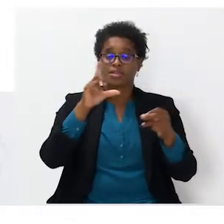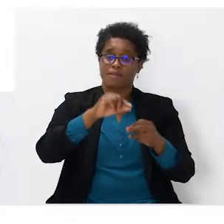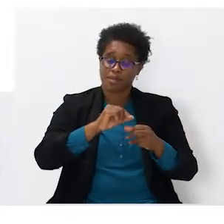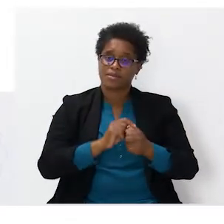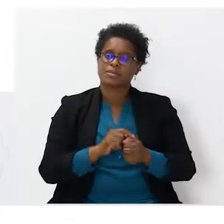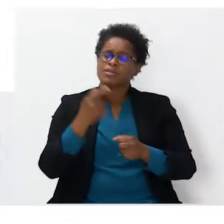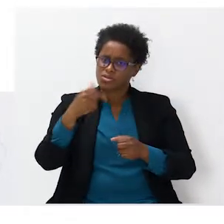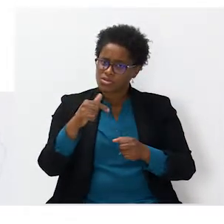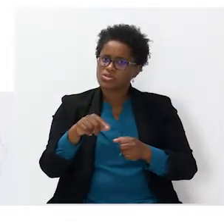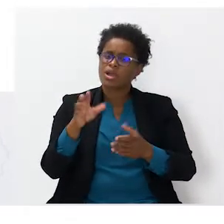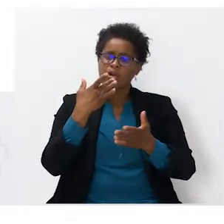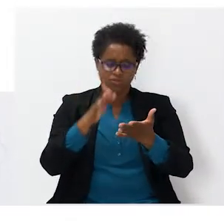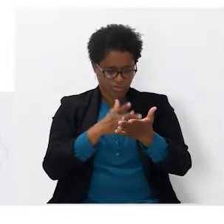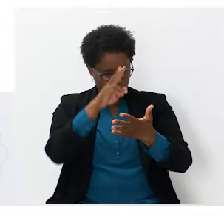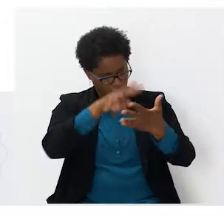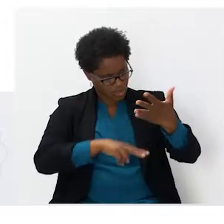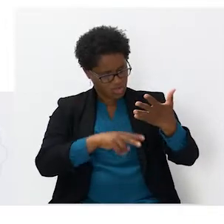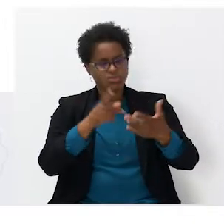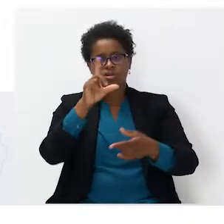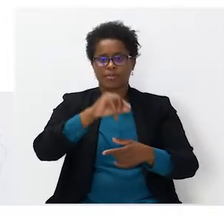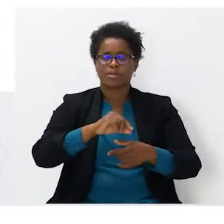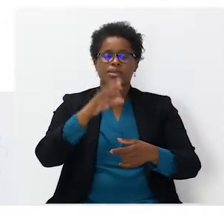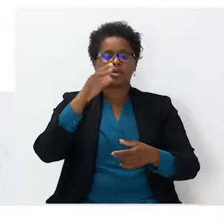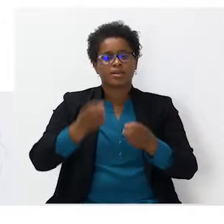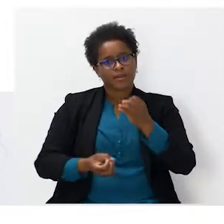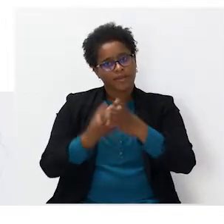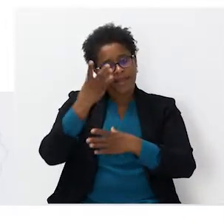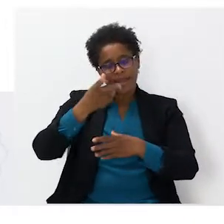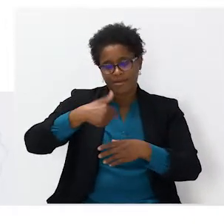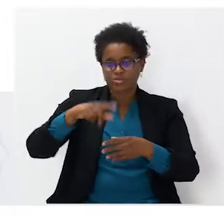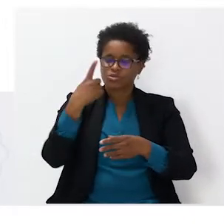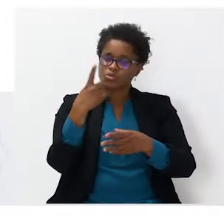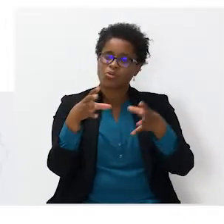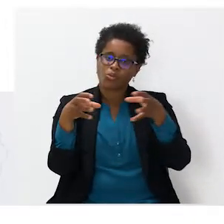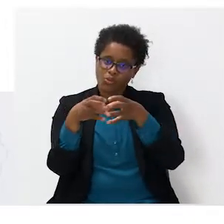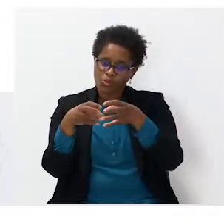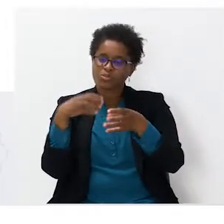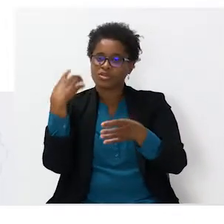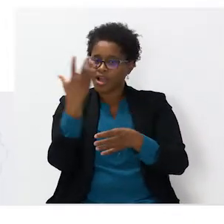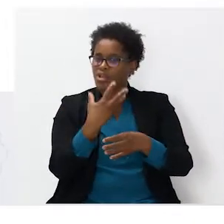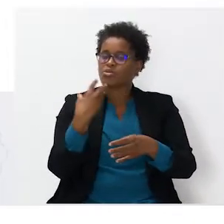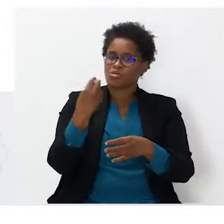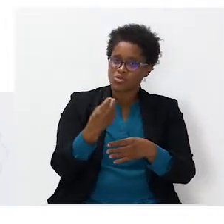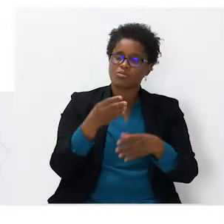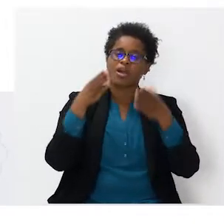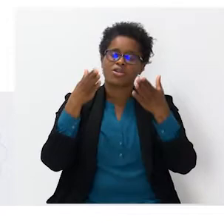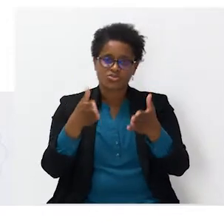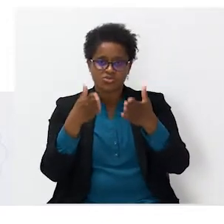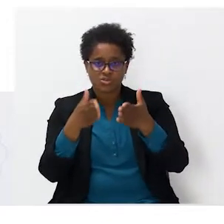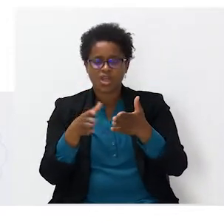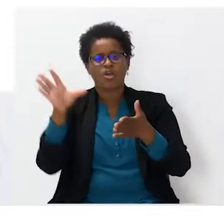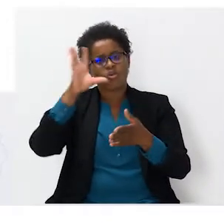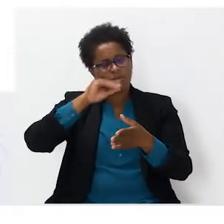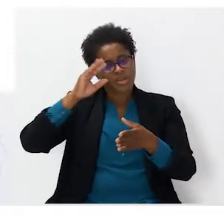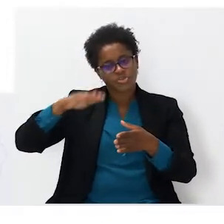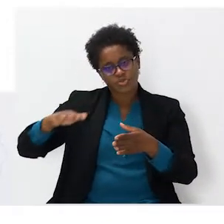também encontra-se no nosso texto. Criamos uma comissão de alunos para ajudar os